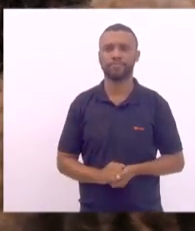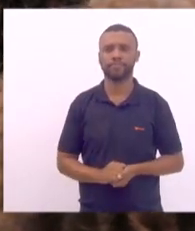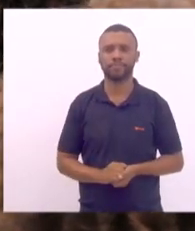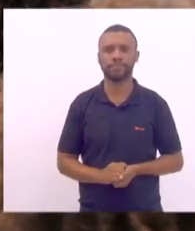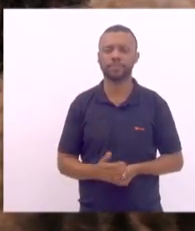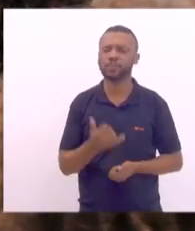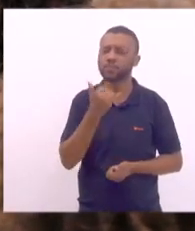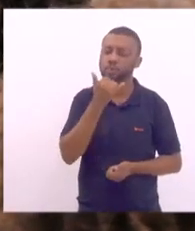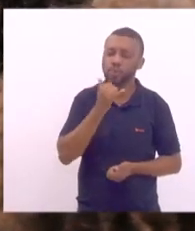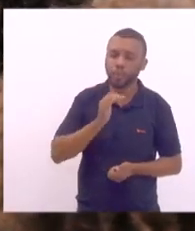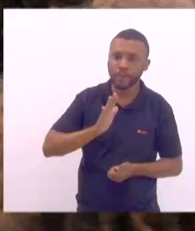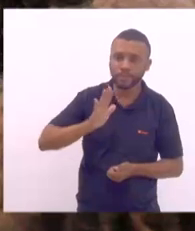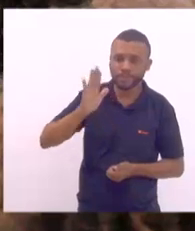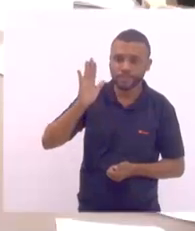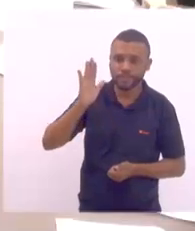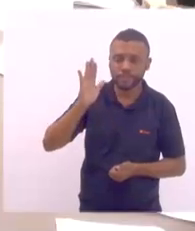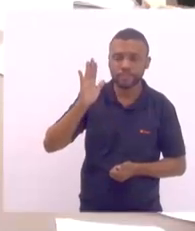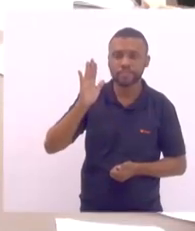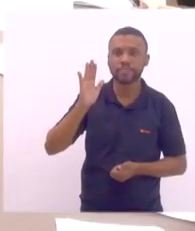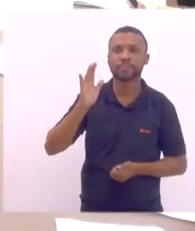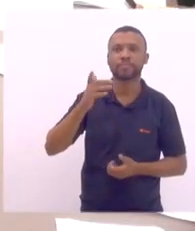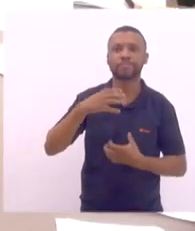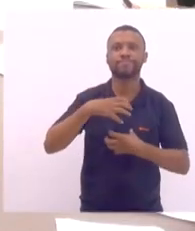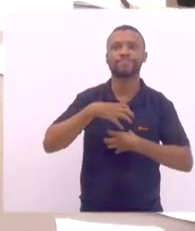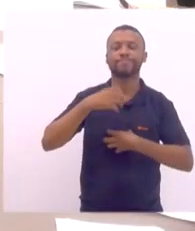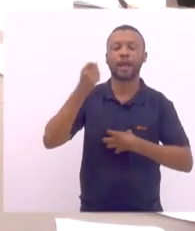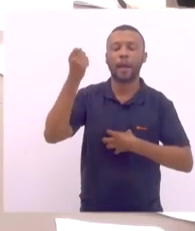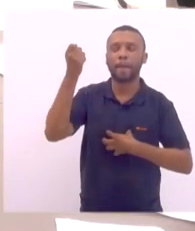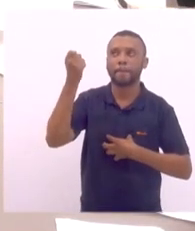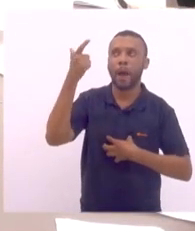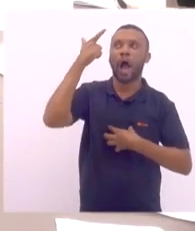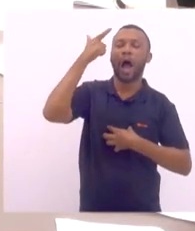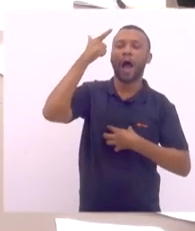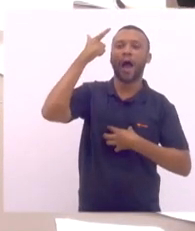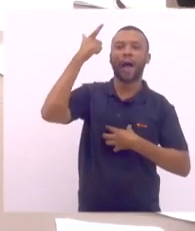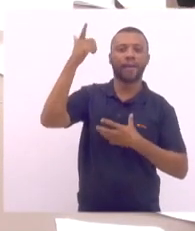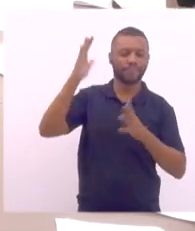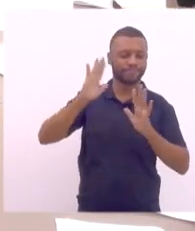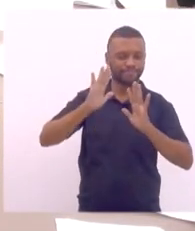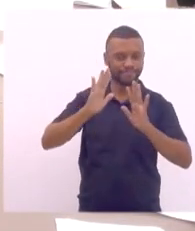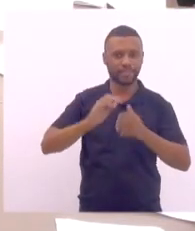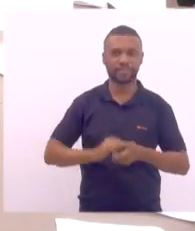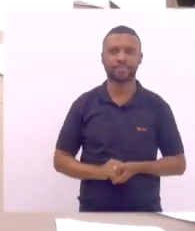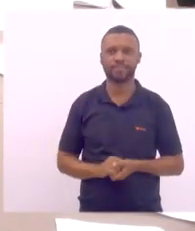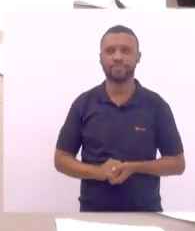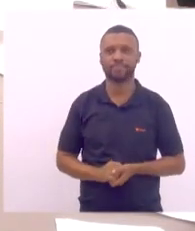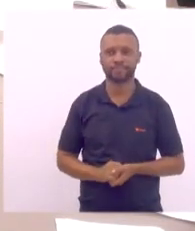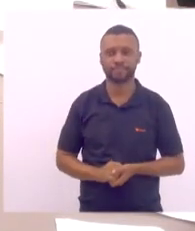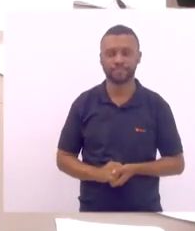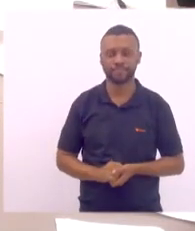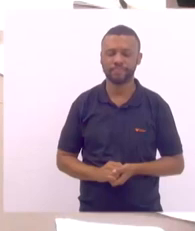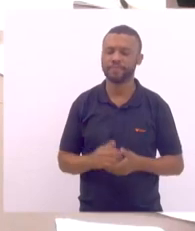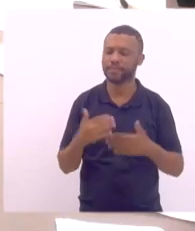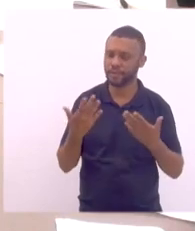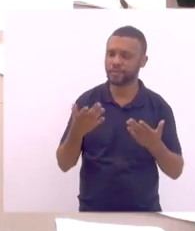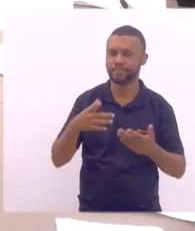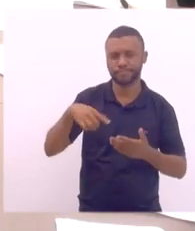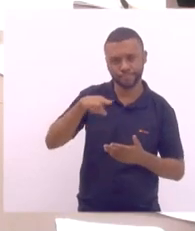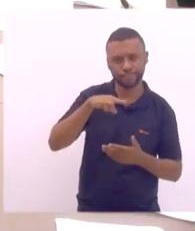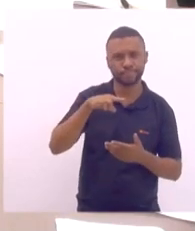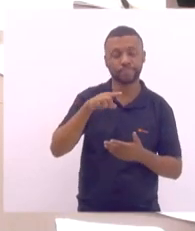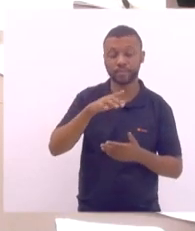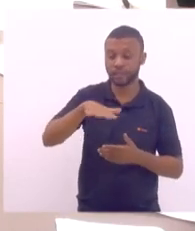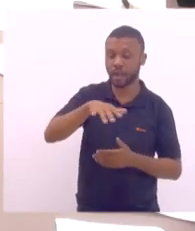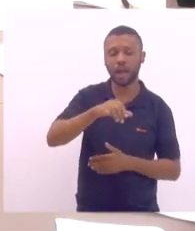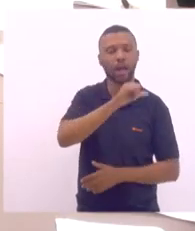Deixa eu tentar. Aberto. Olha, veio uma inspiração aqui, uma luz que chega de repente. Vamos criar, no âmbito do Estado do